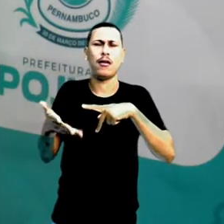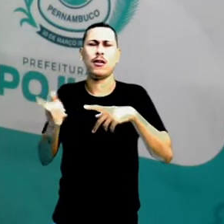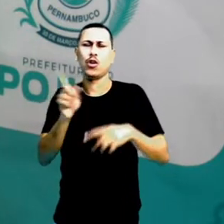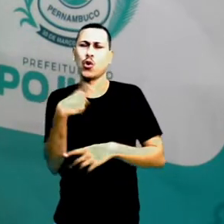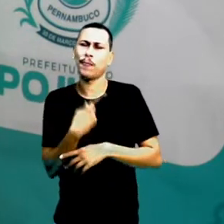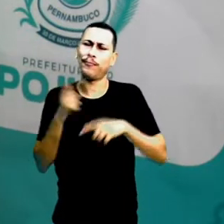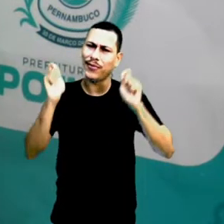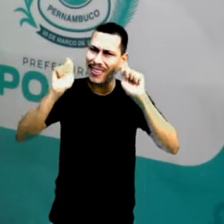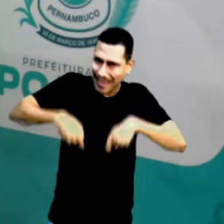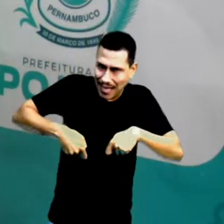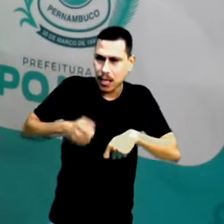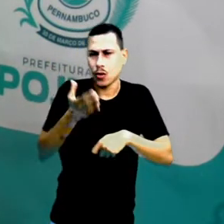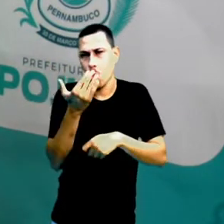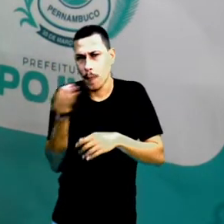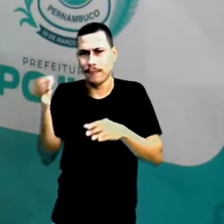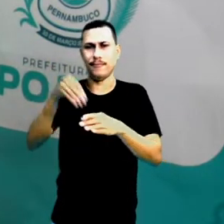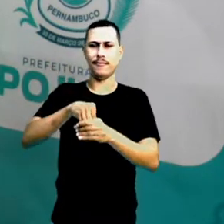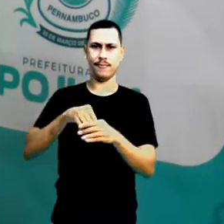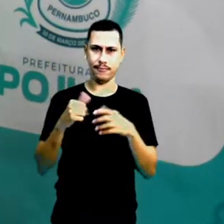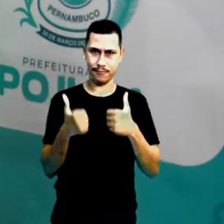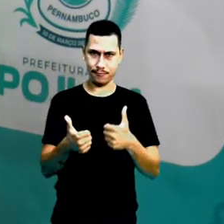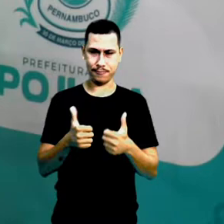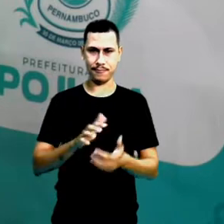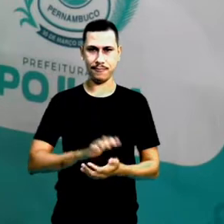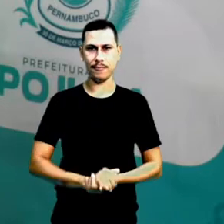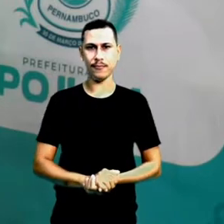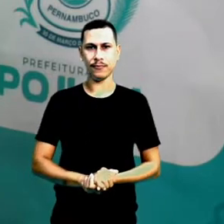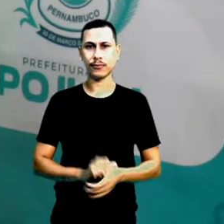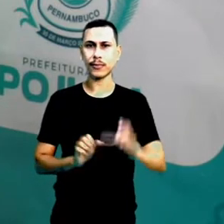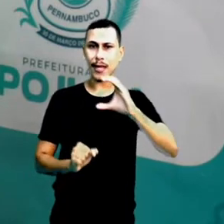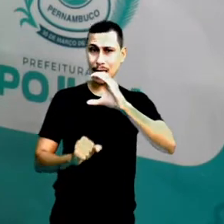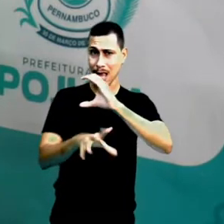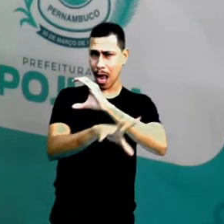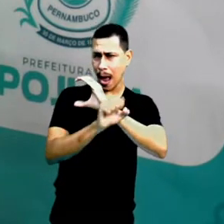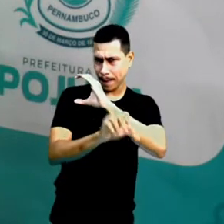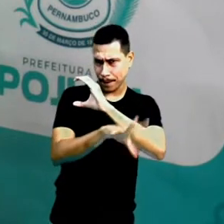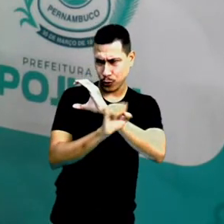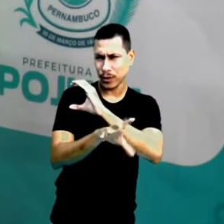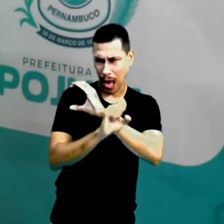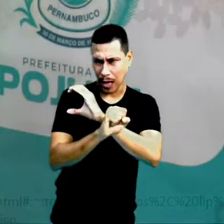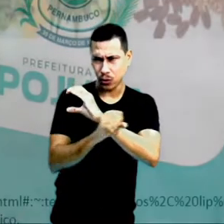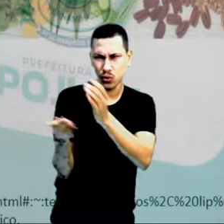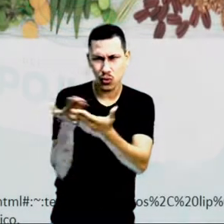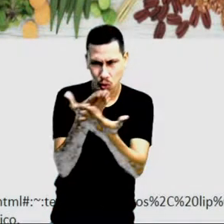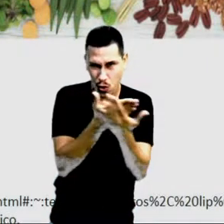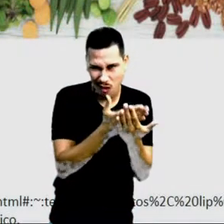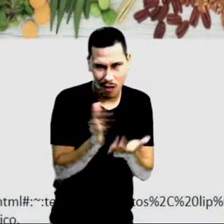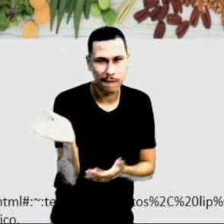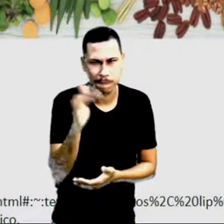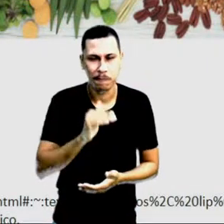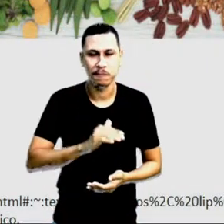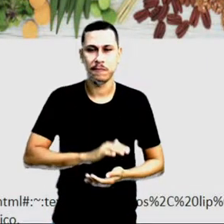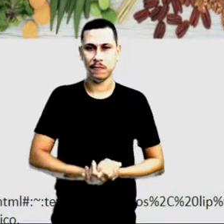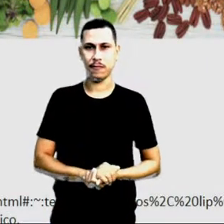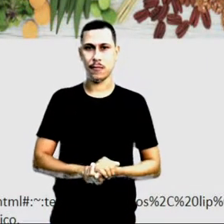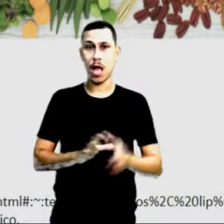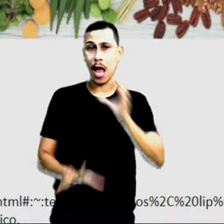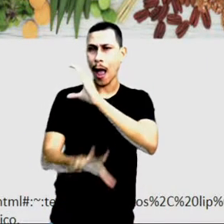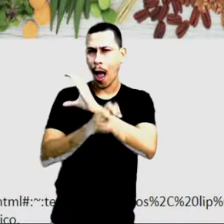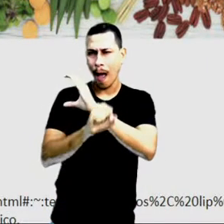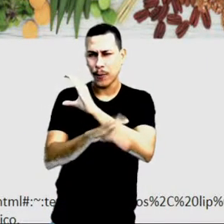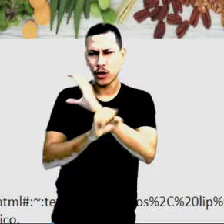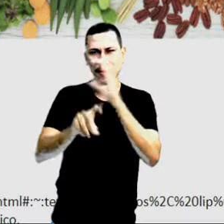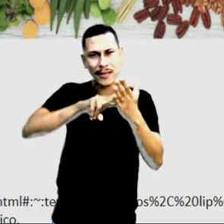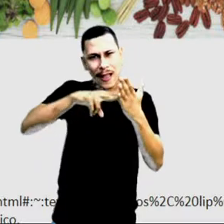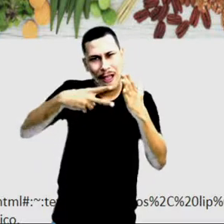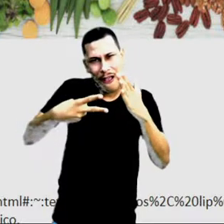na alimentação. E os carboidratos? Vamos ver um pouquinho sobre os carboidratos. Eles são componentes